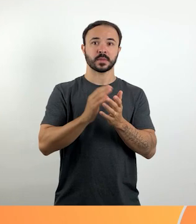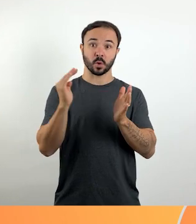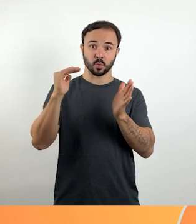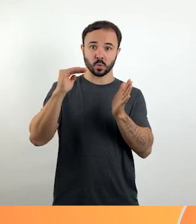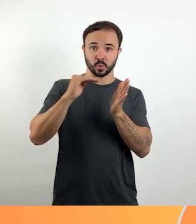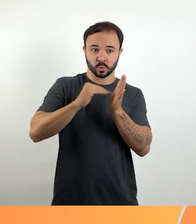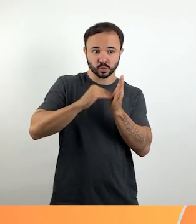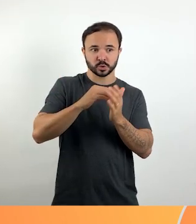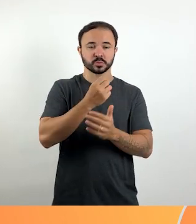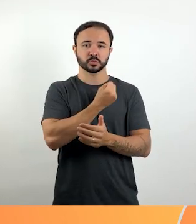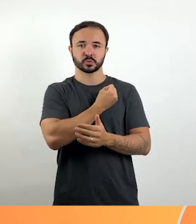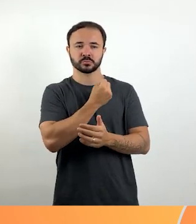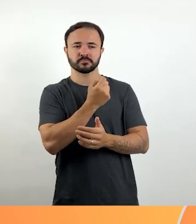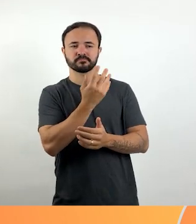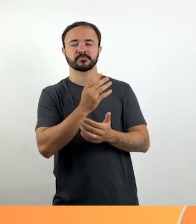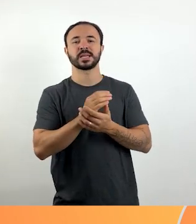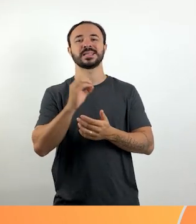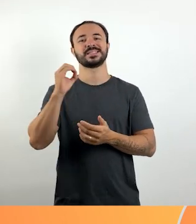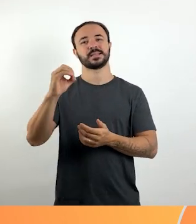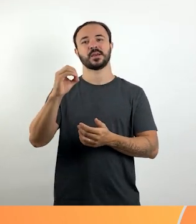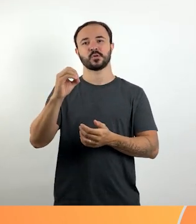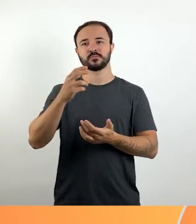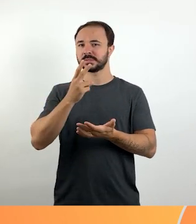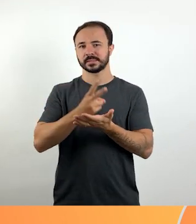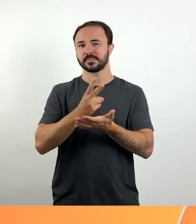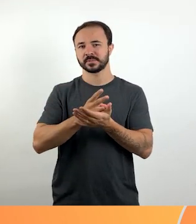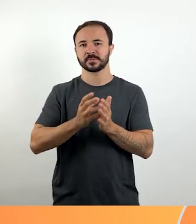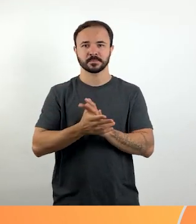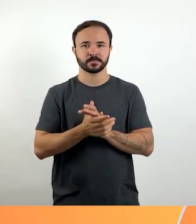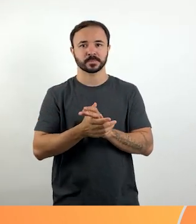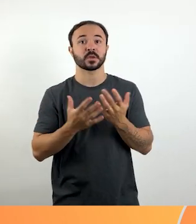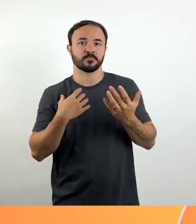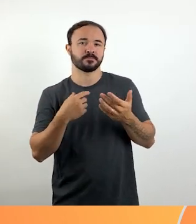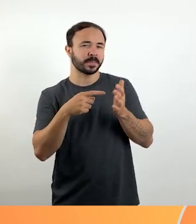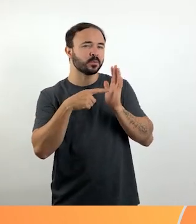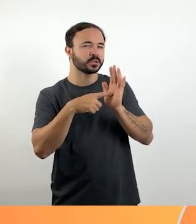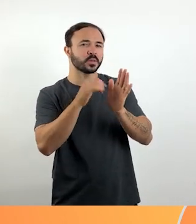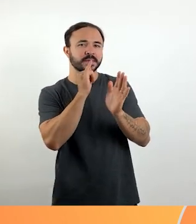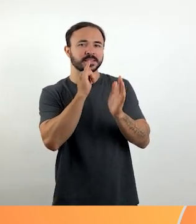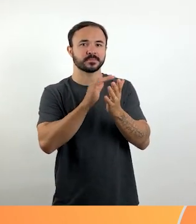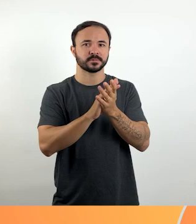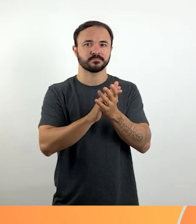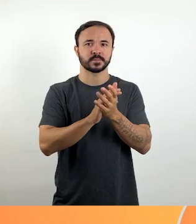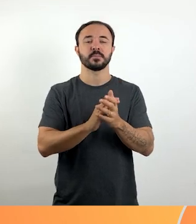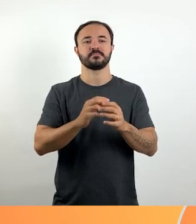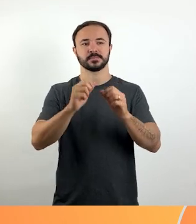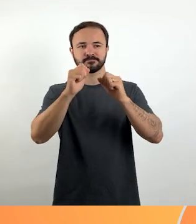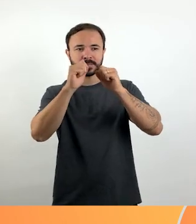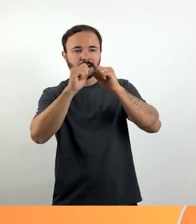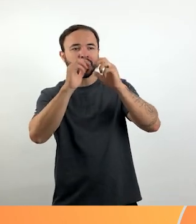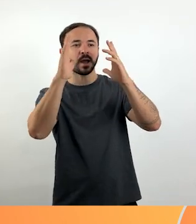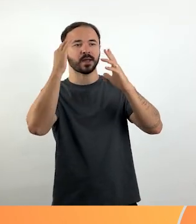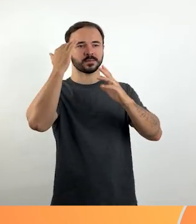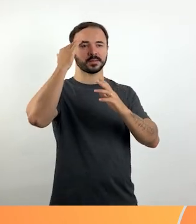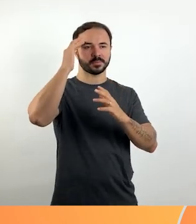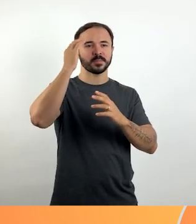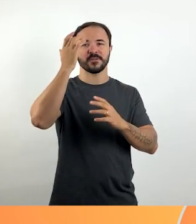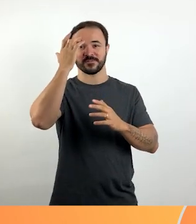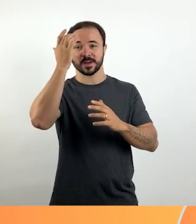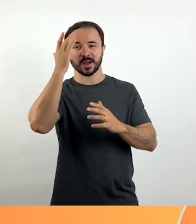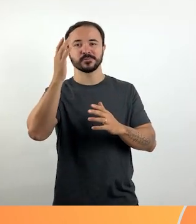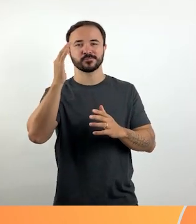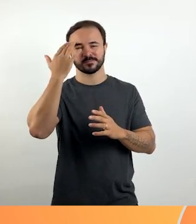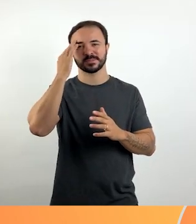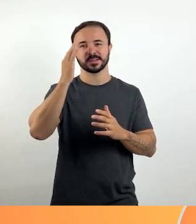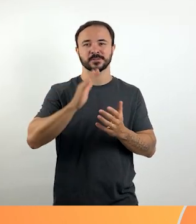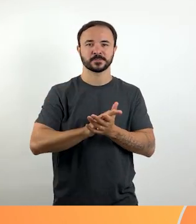0. Né? Lógico que eu dei esse exemplo primeiro, porque ele é o exemplo mais intuitivo, que você olha e já vê que é divisor. Mas você